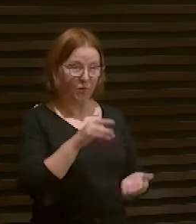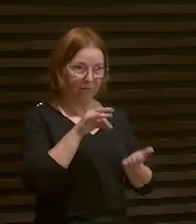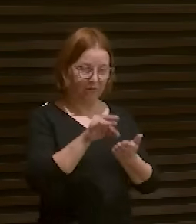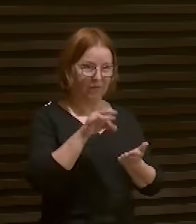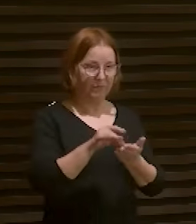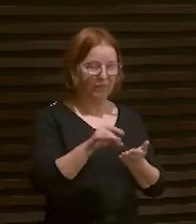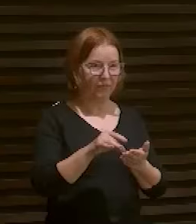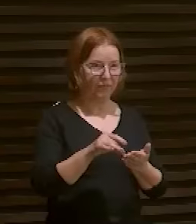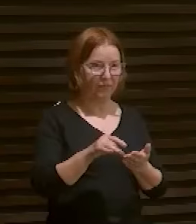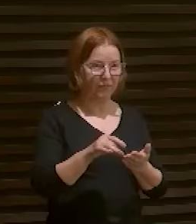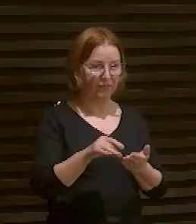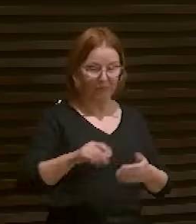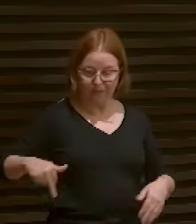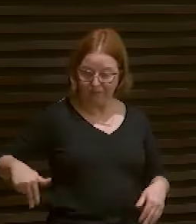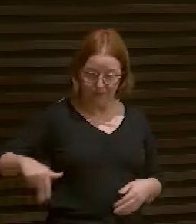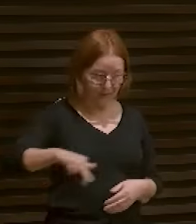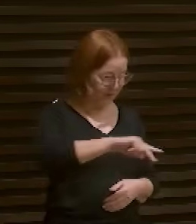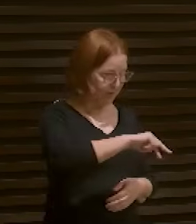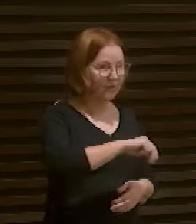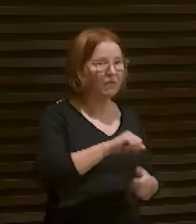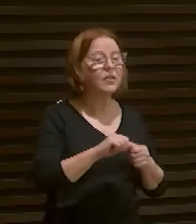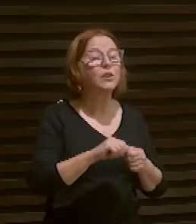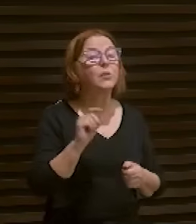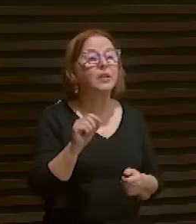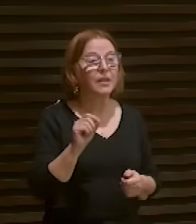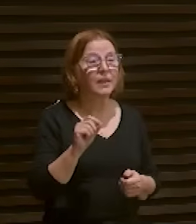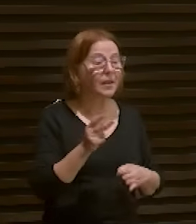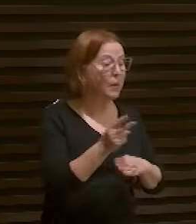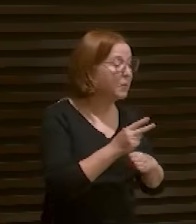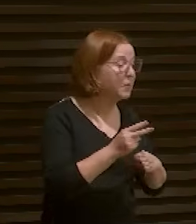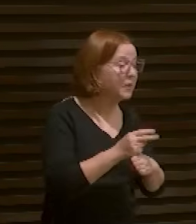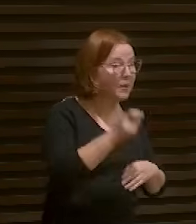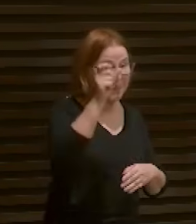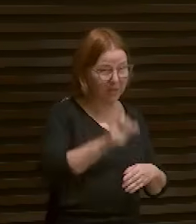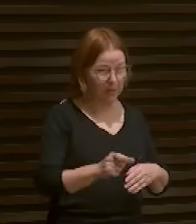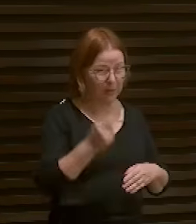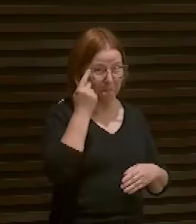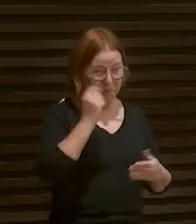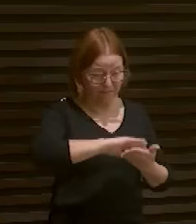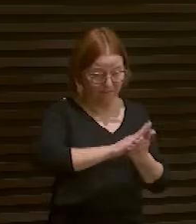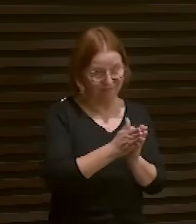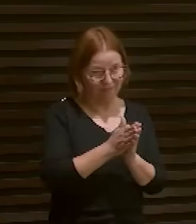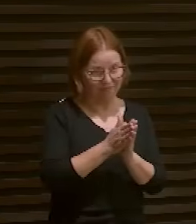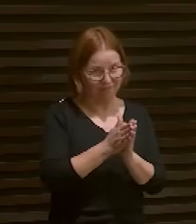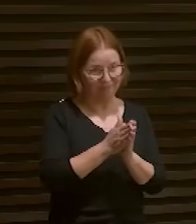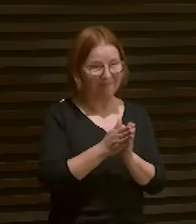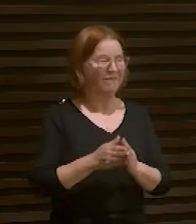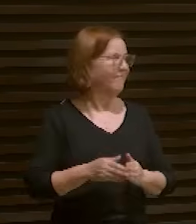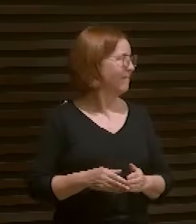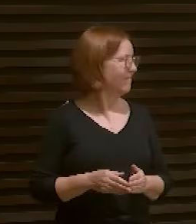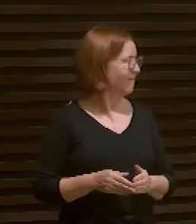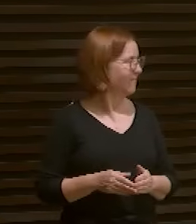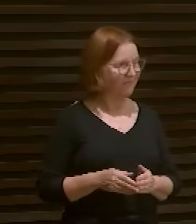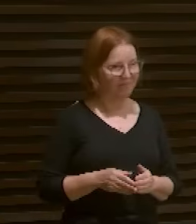cremos. Anda ao derredor, fazendo o quê? Buscando a quem possa tragar. E aí você fica com esse